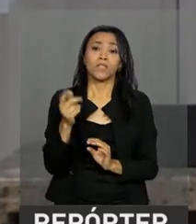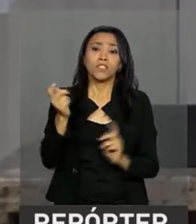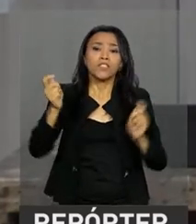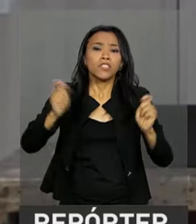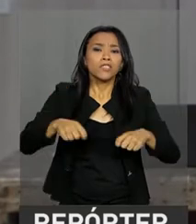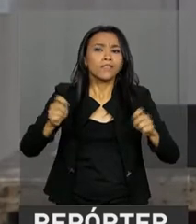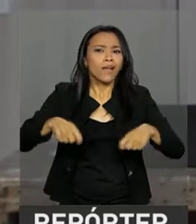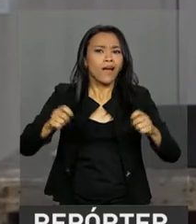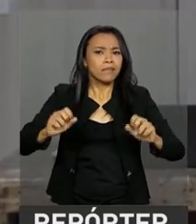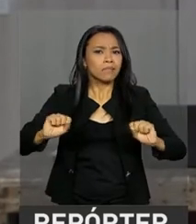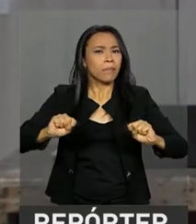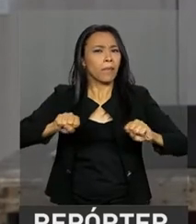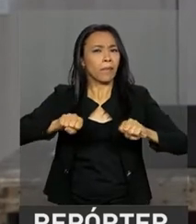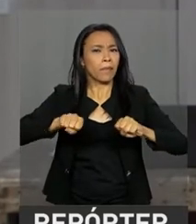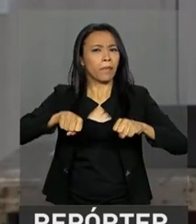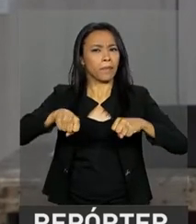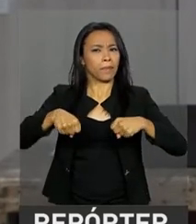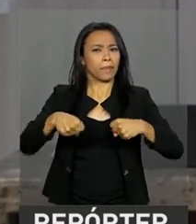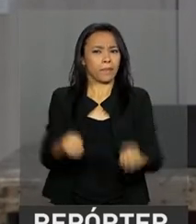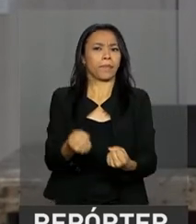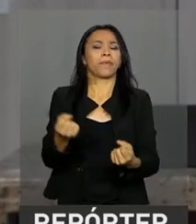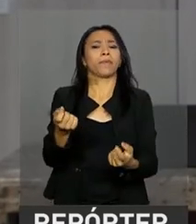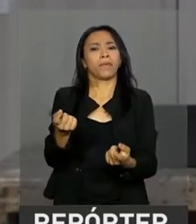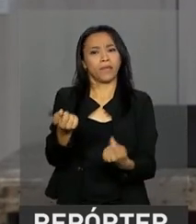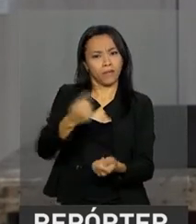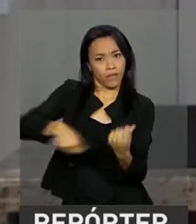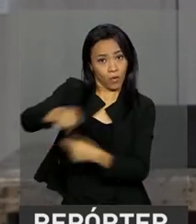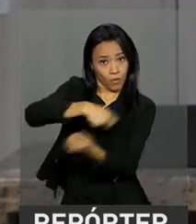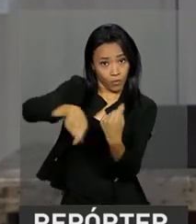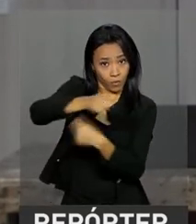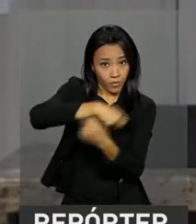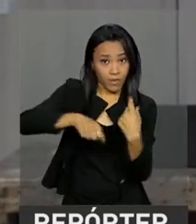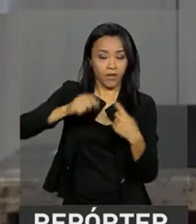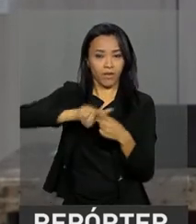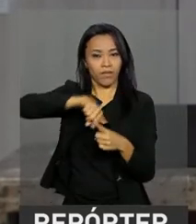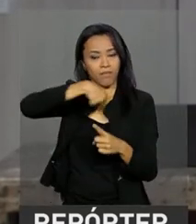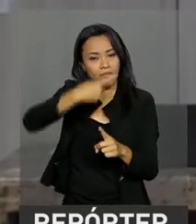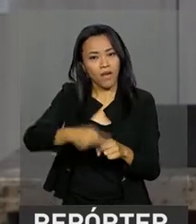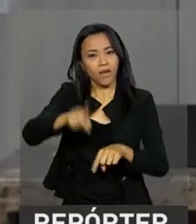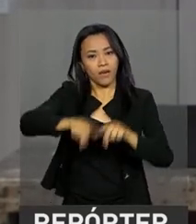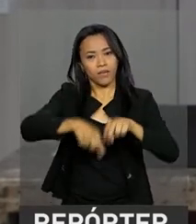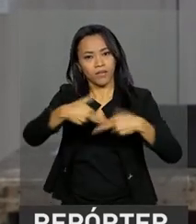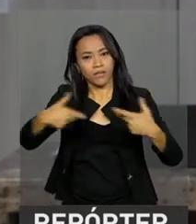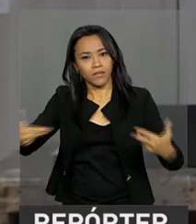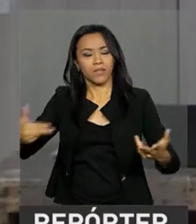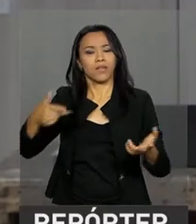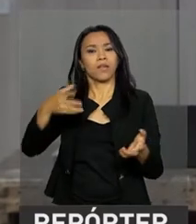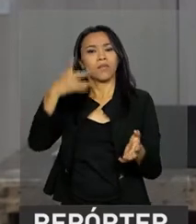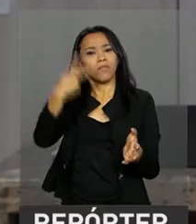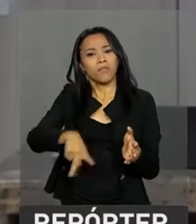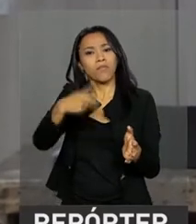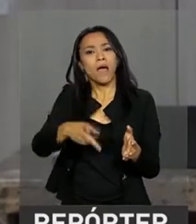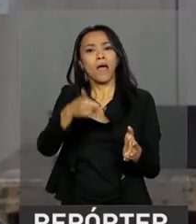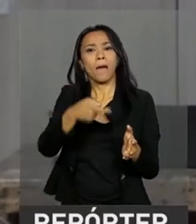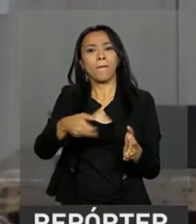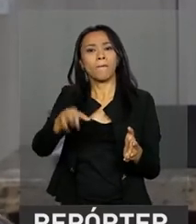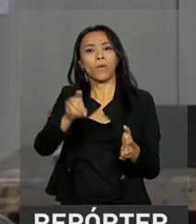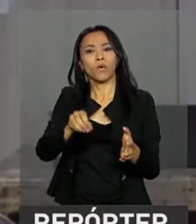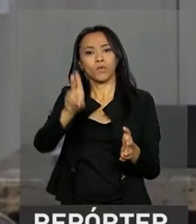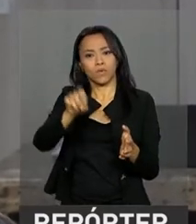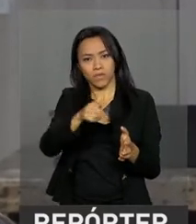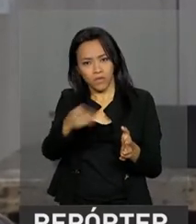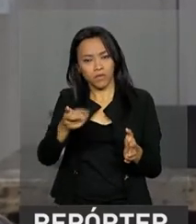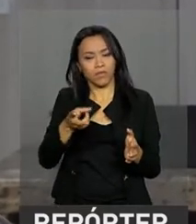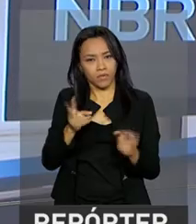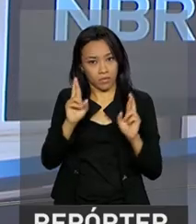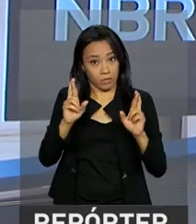algum sinal de recuperação da economia, porque demandamos mais produtos, mais insumos para a nossa produção e esperamos que isso se mantenha ao